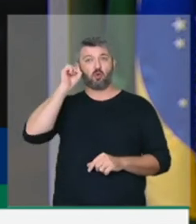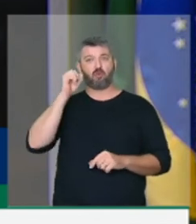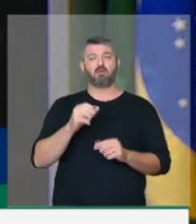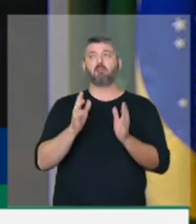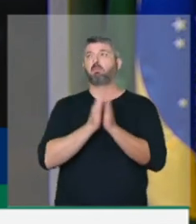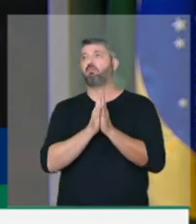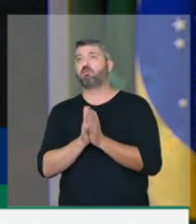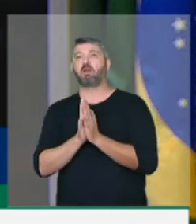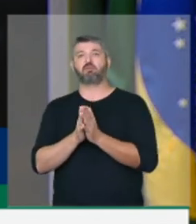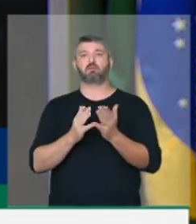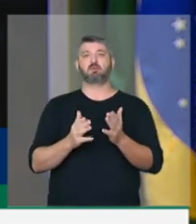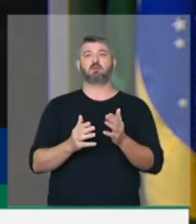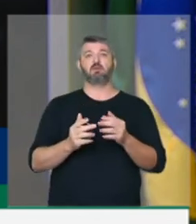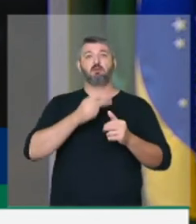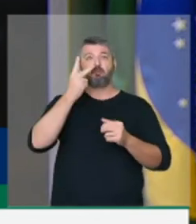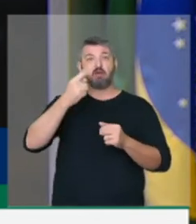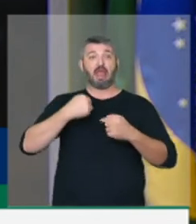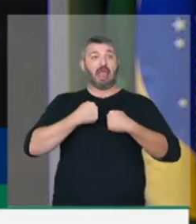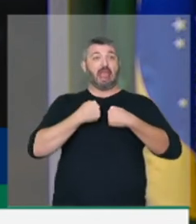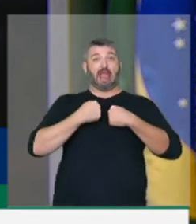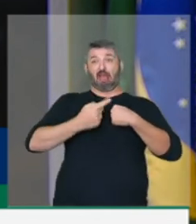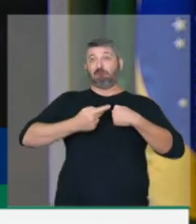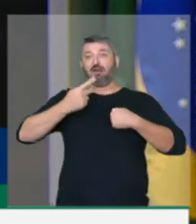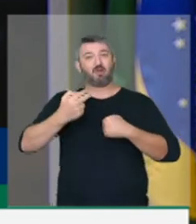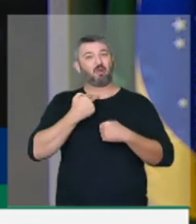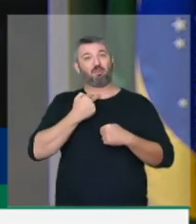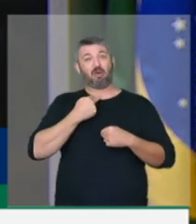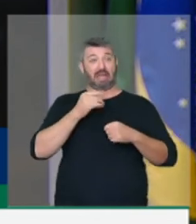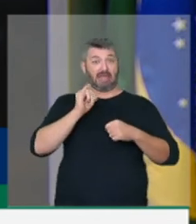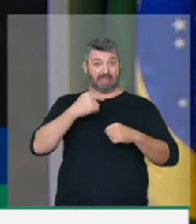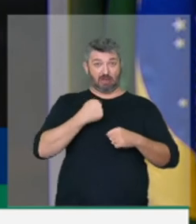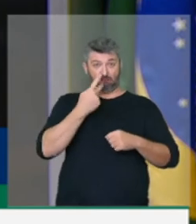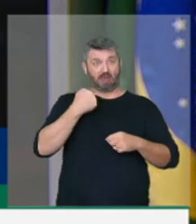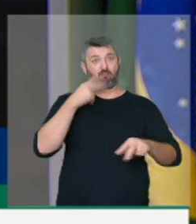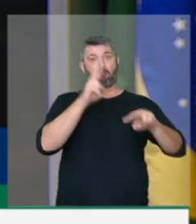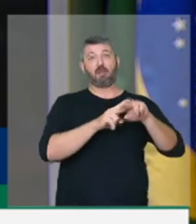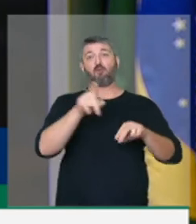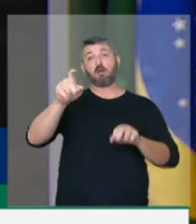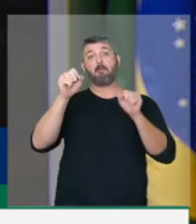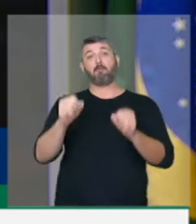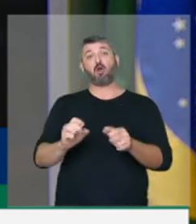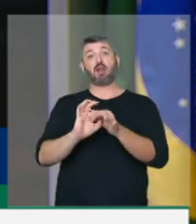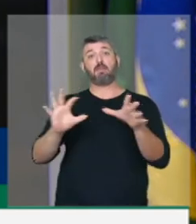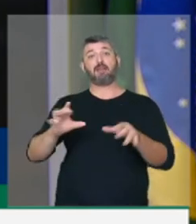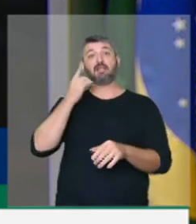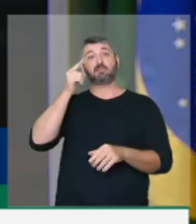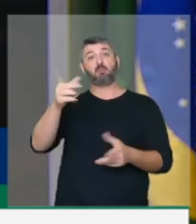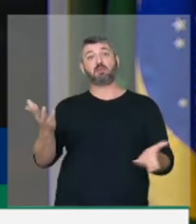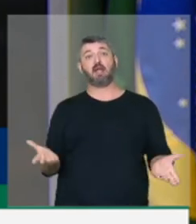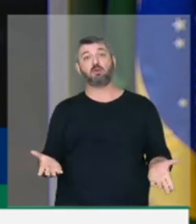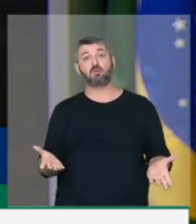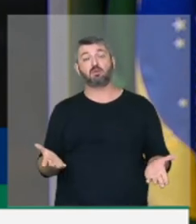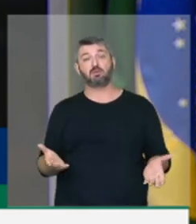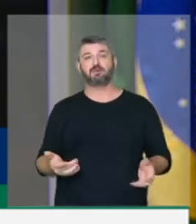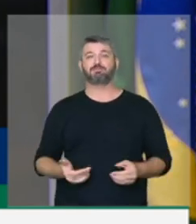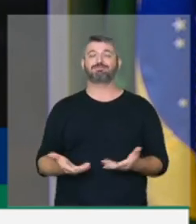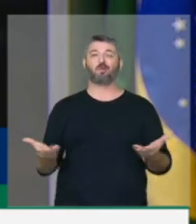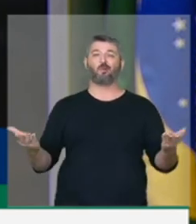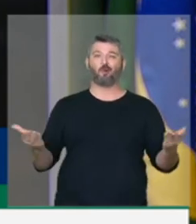Deus, fale aquilo que eu não posso falar, porque se eu disser, eu serei preso. E nesse dia,